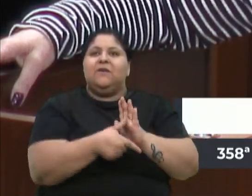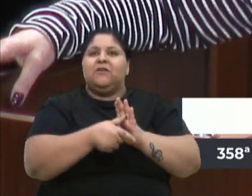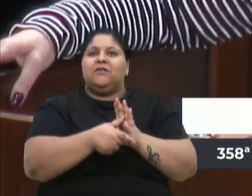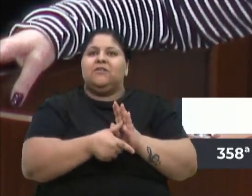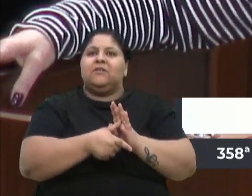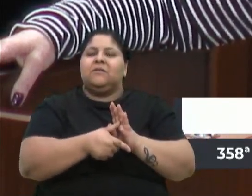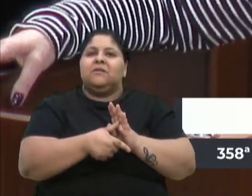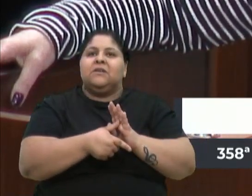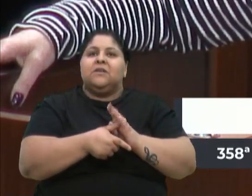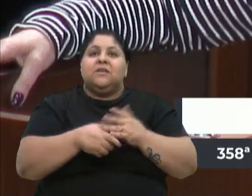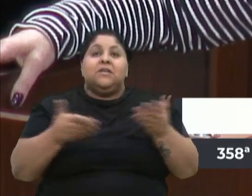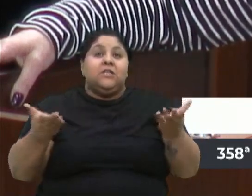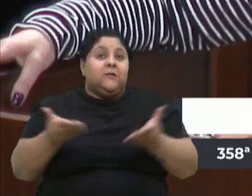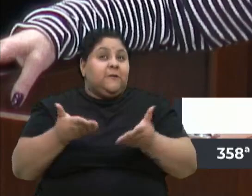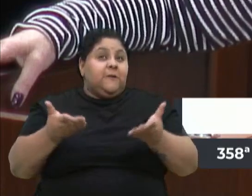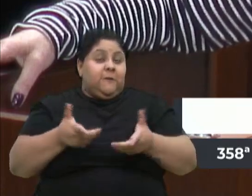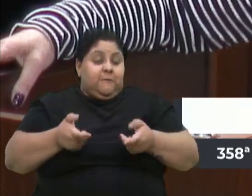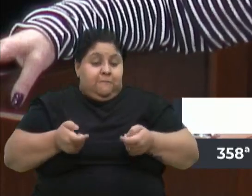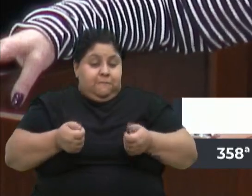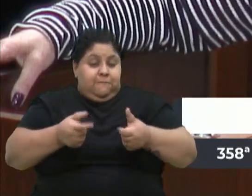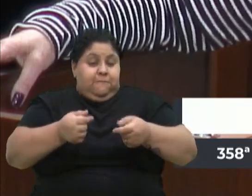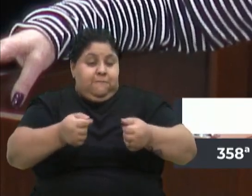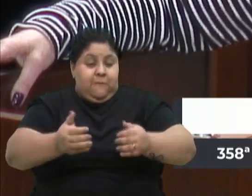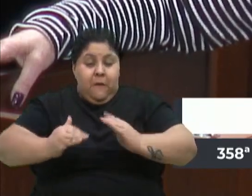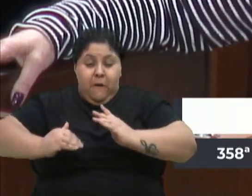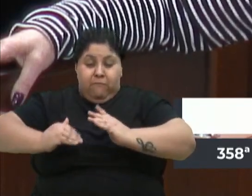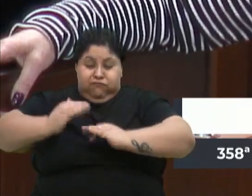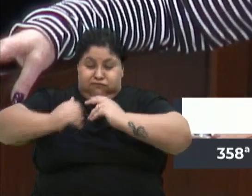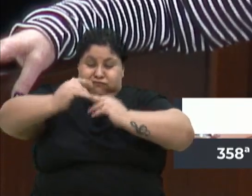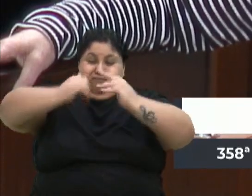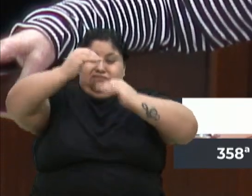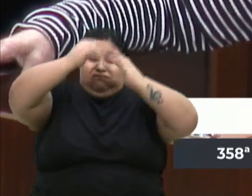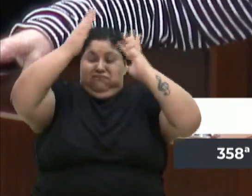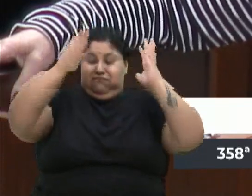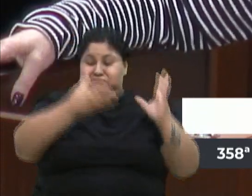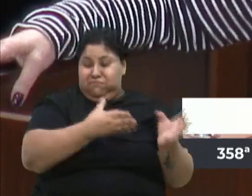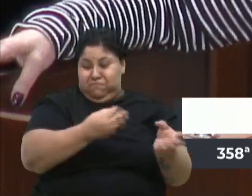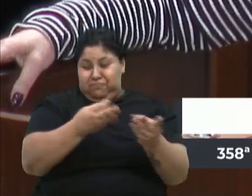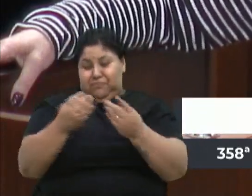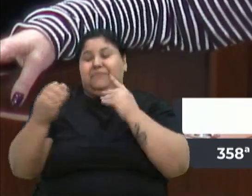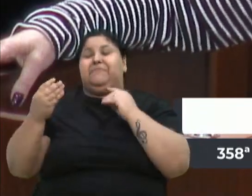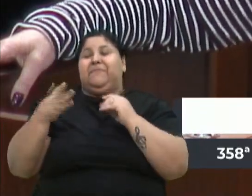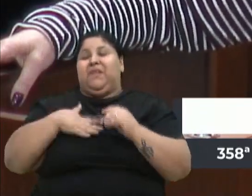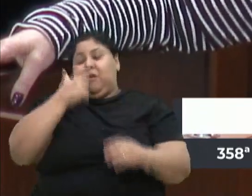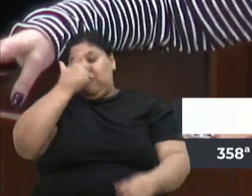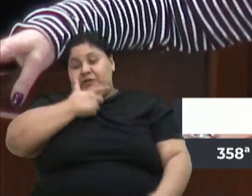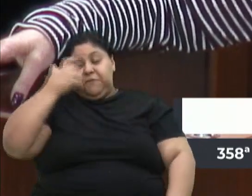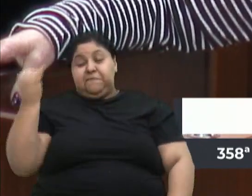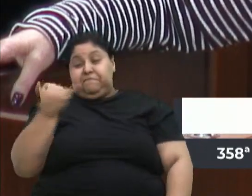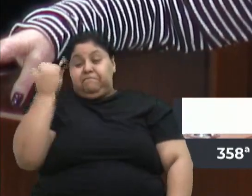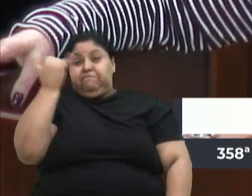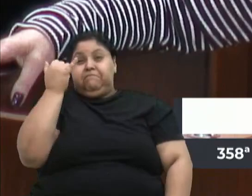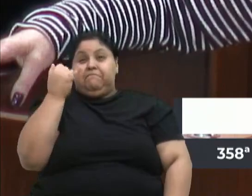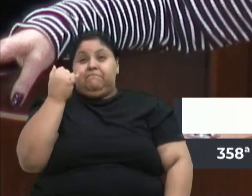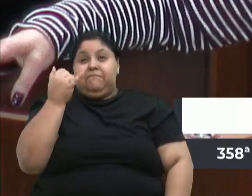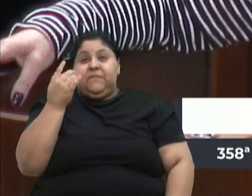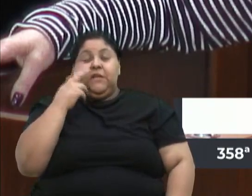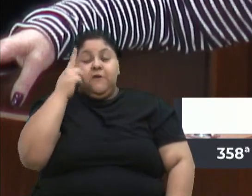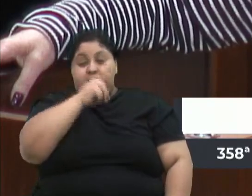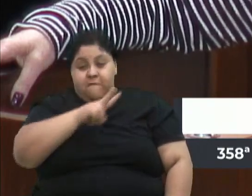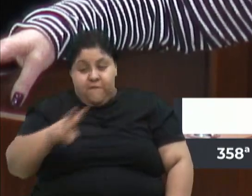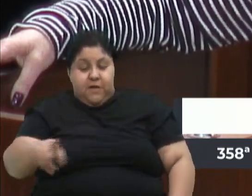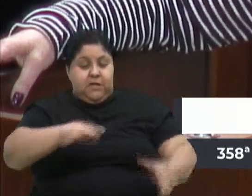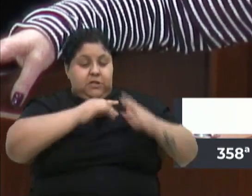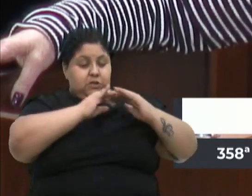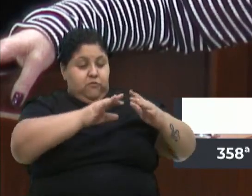assim, numa situação bastante avançada. Então, eu achei importante a gente pegar esse movimento do Outubro